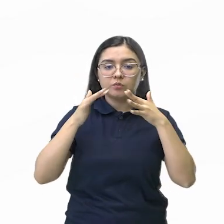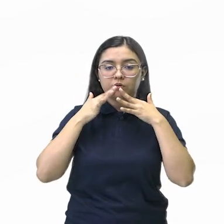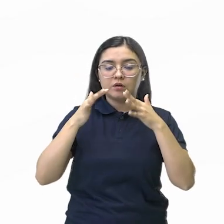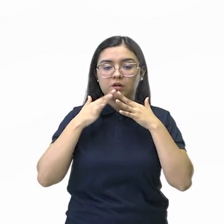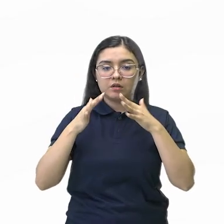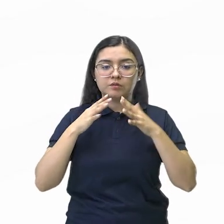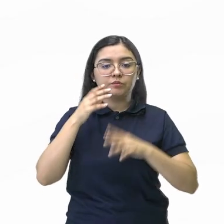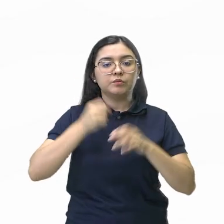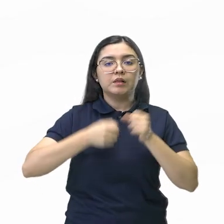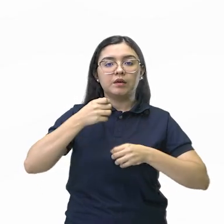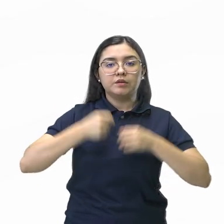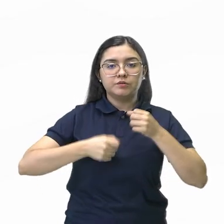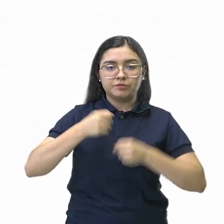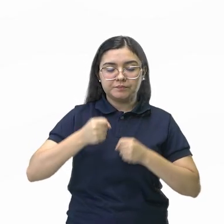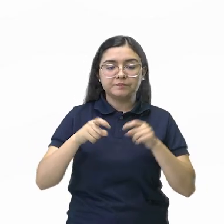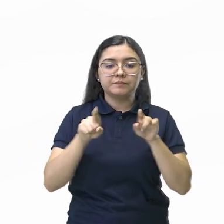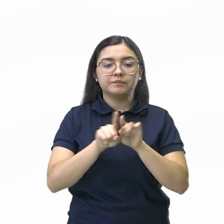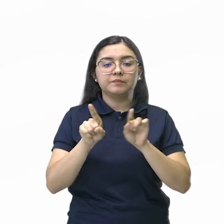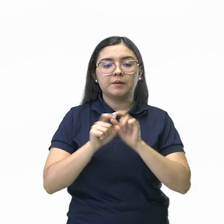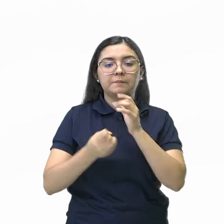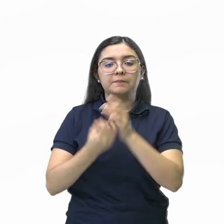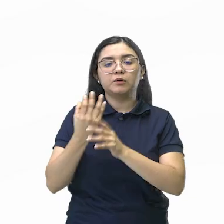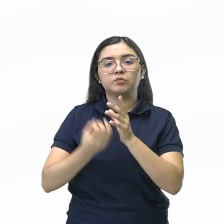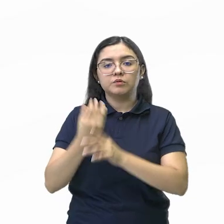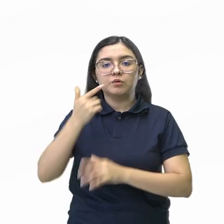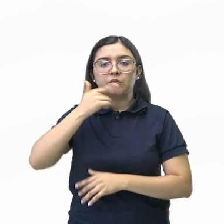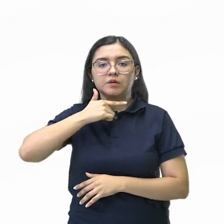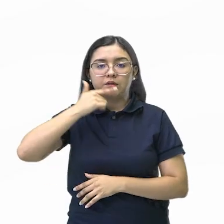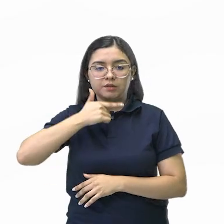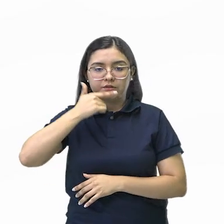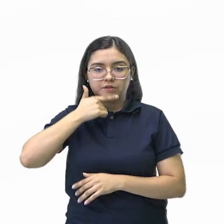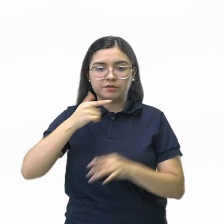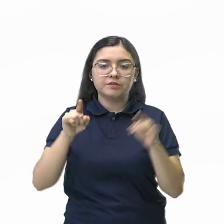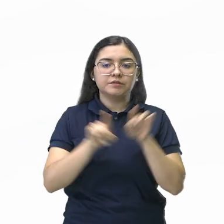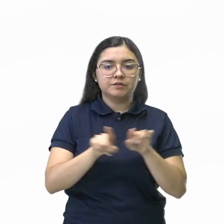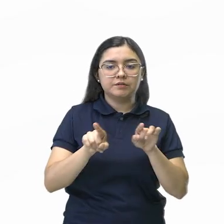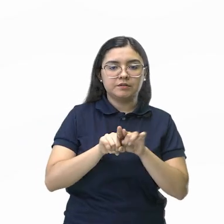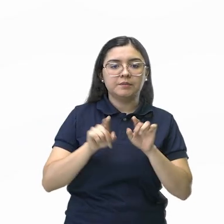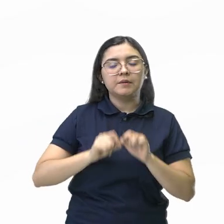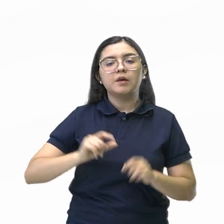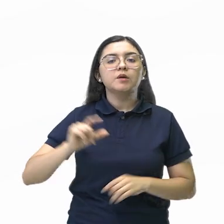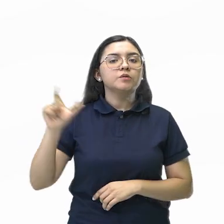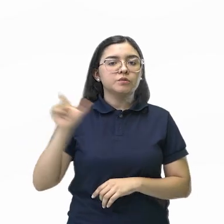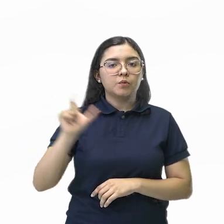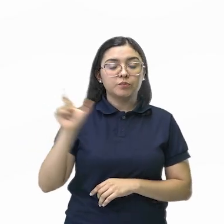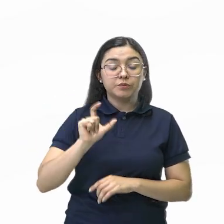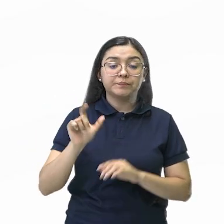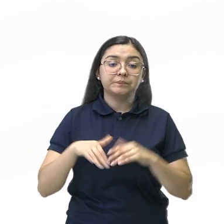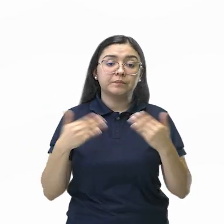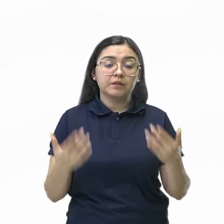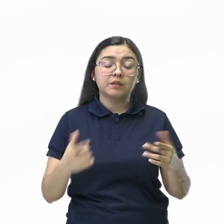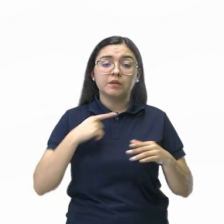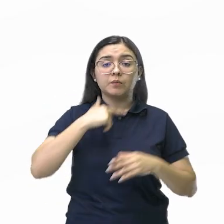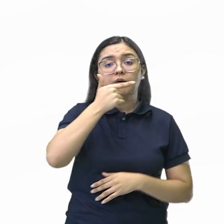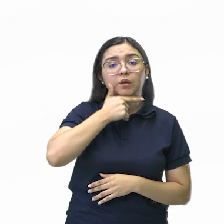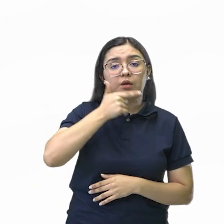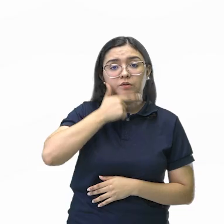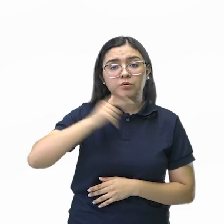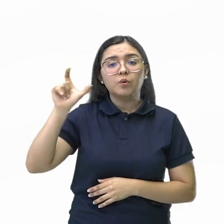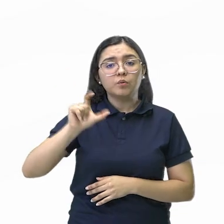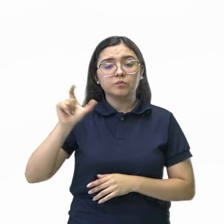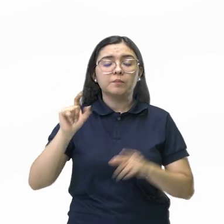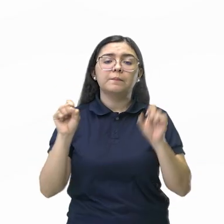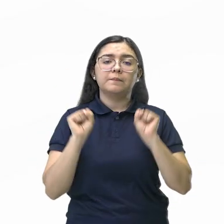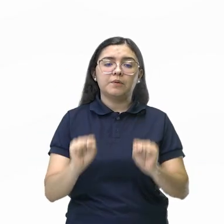leite para produzir o queijo e os iogurtes. Então, queijo e iogurtes, eles podem